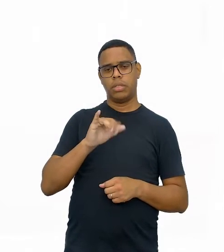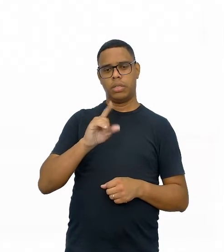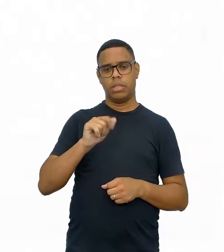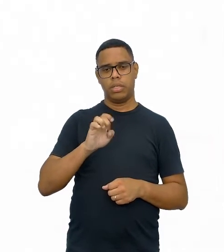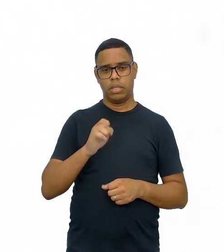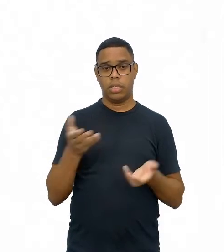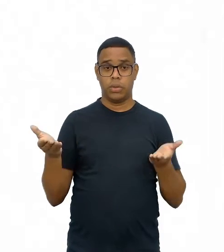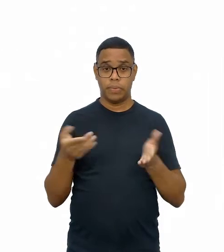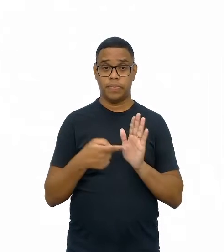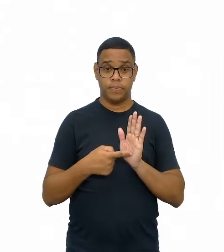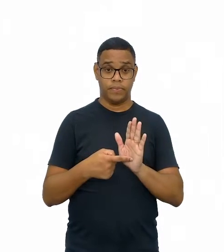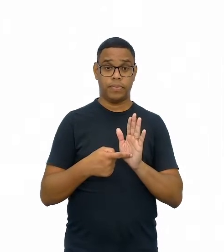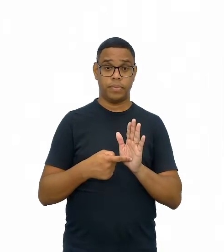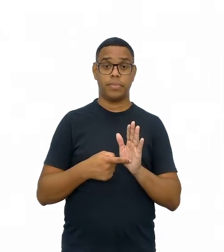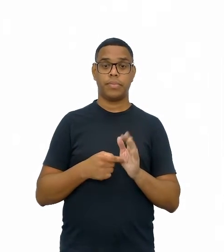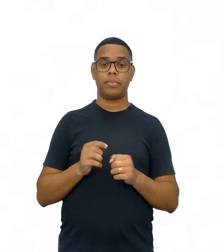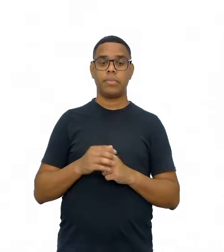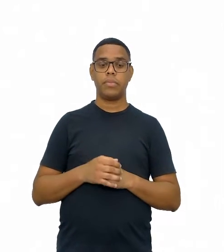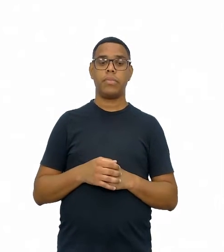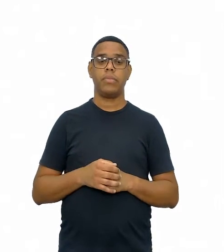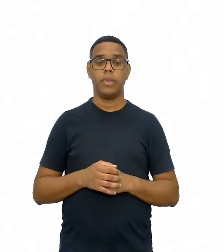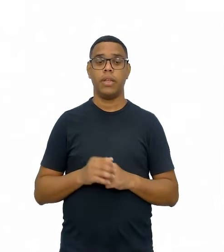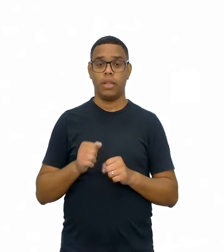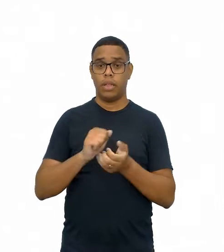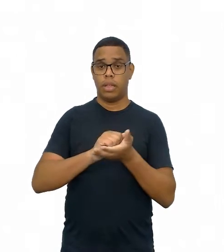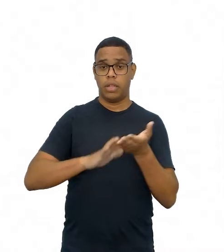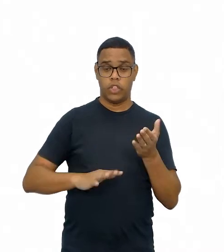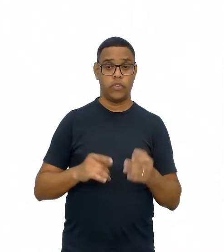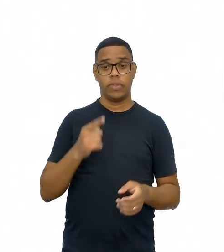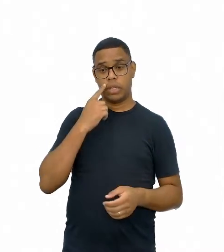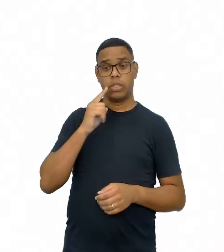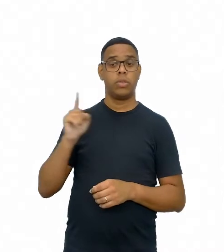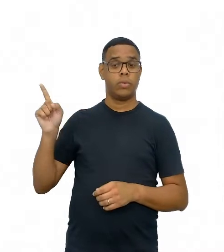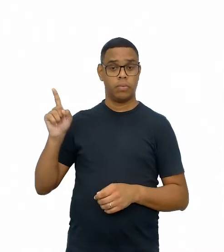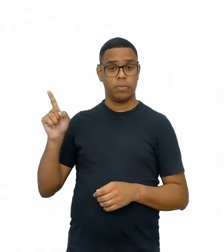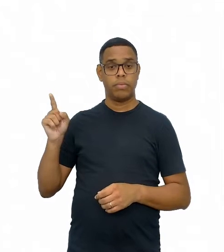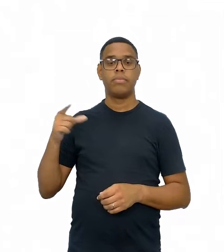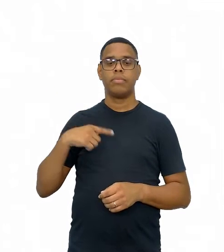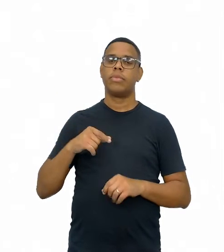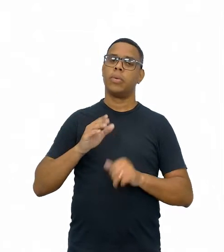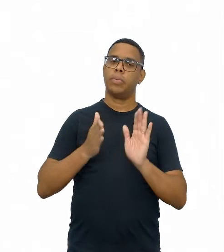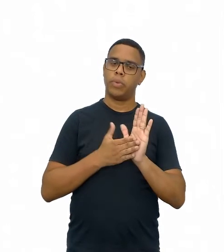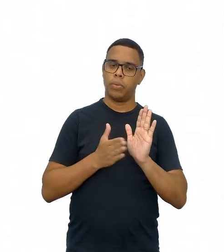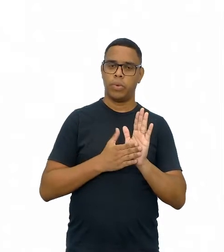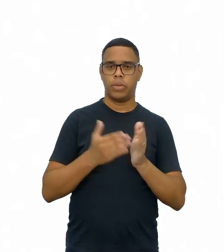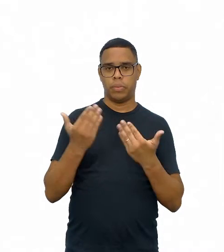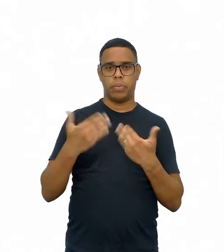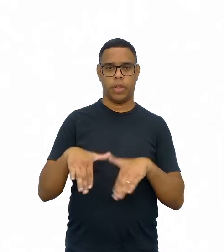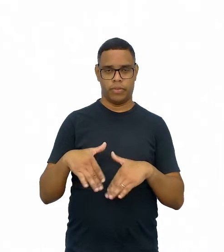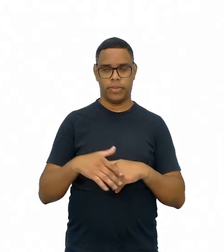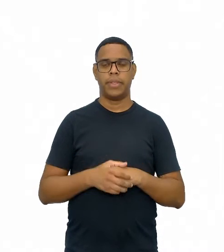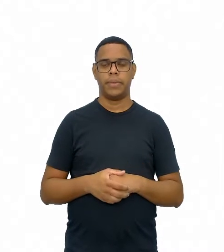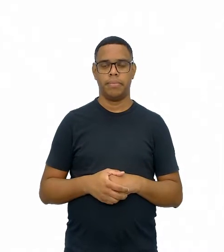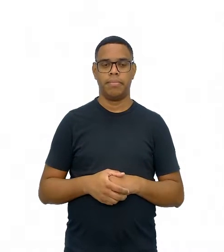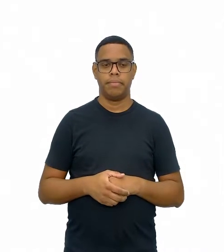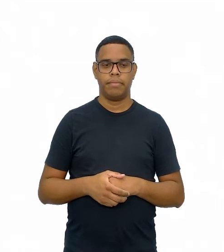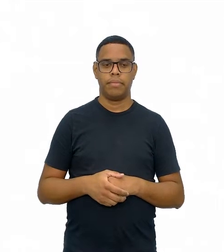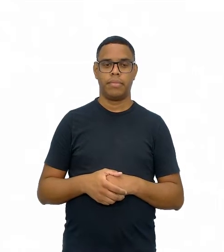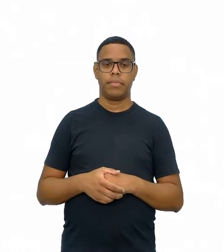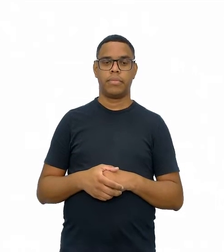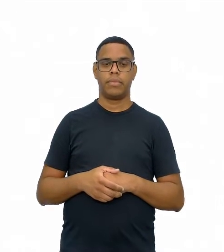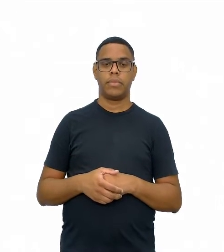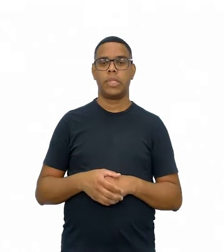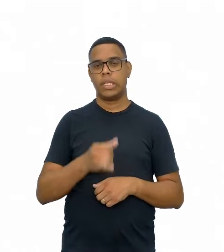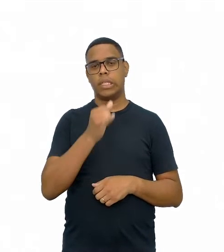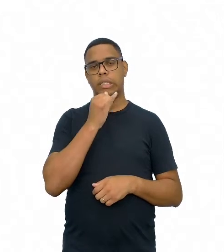sequência agora é essa atividade, esse item que foi proposto na prova. Vamos ver então